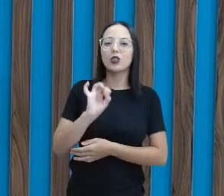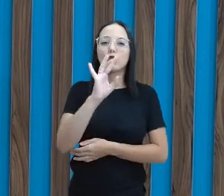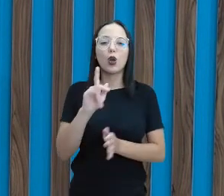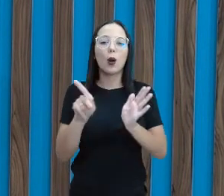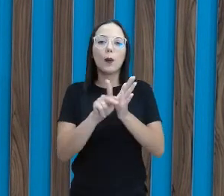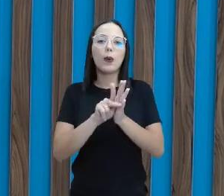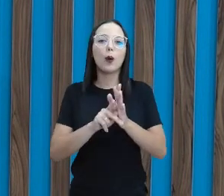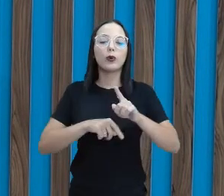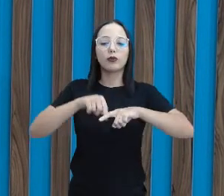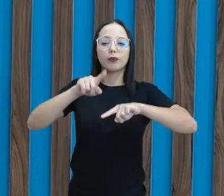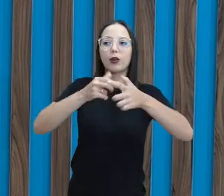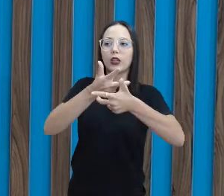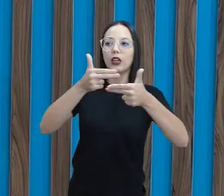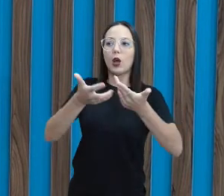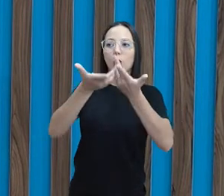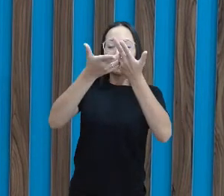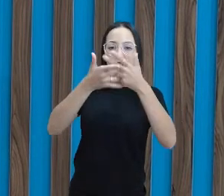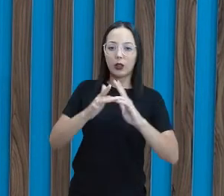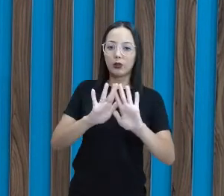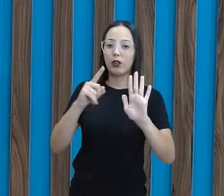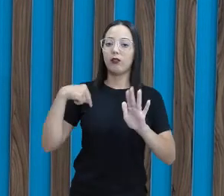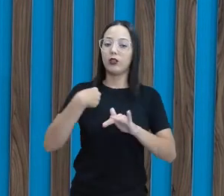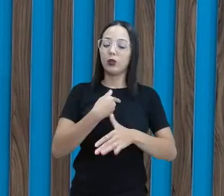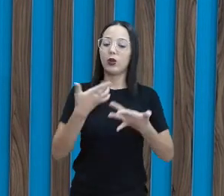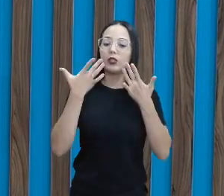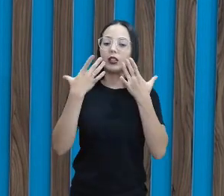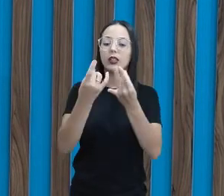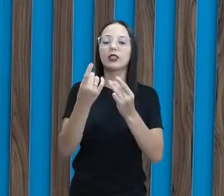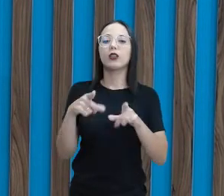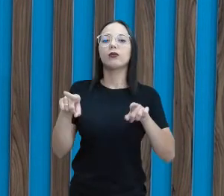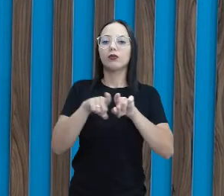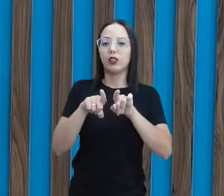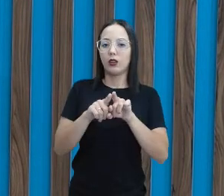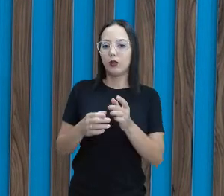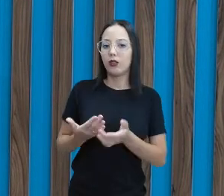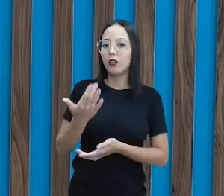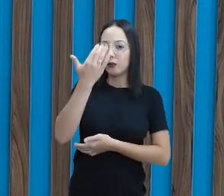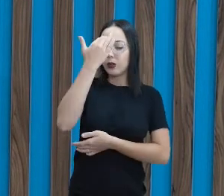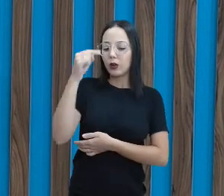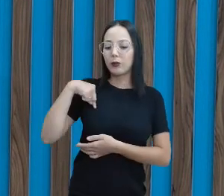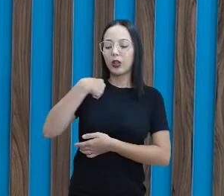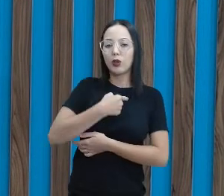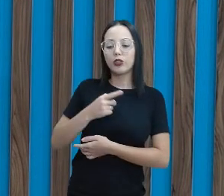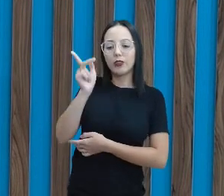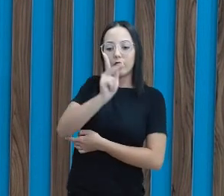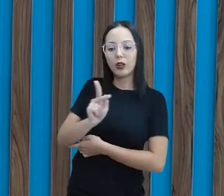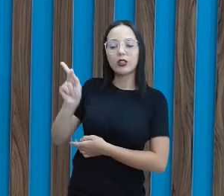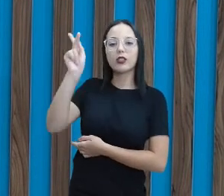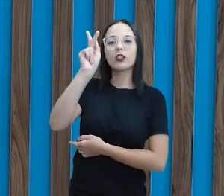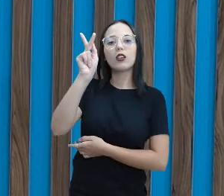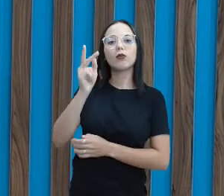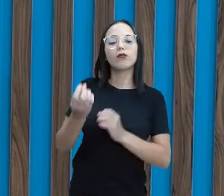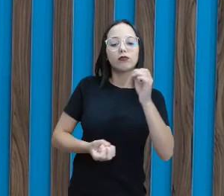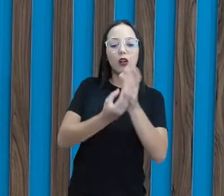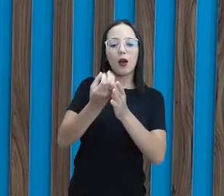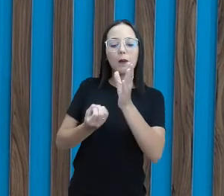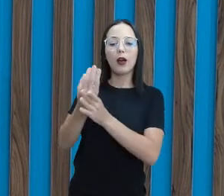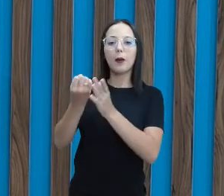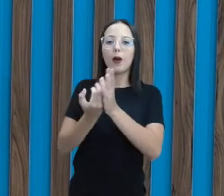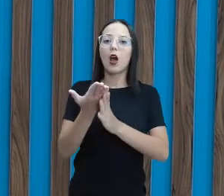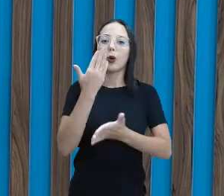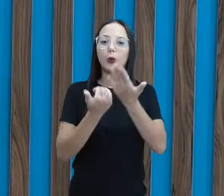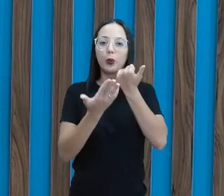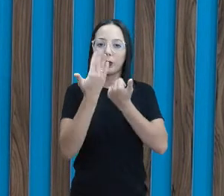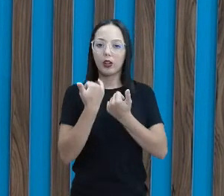com os meios naturais? Então, aqui eu estou chamando a atenção em relação a isso. A questão da valorização para a produção de